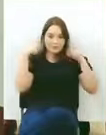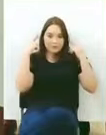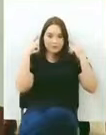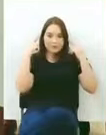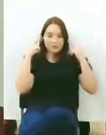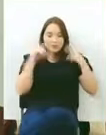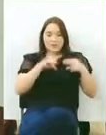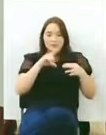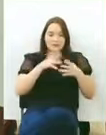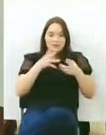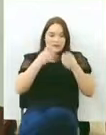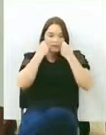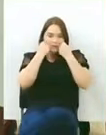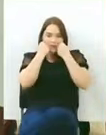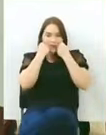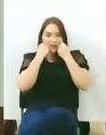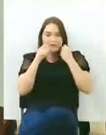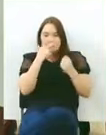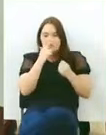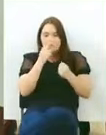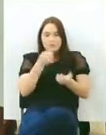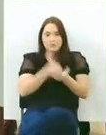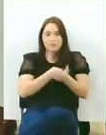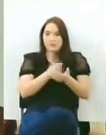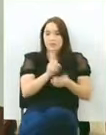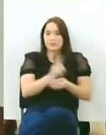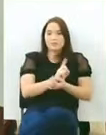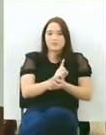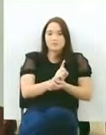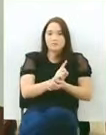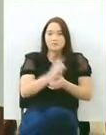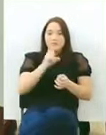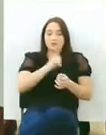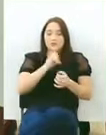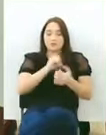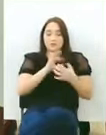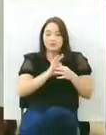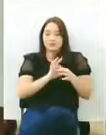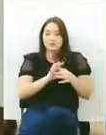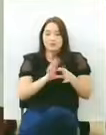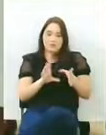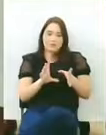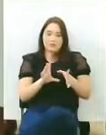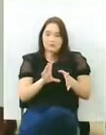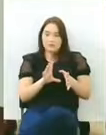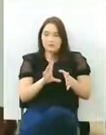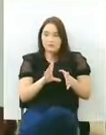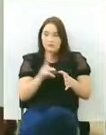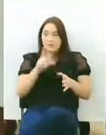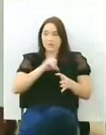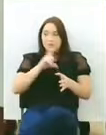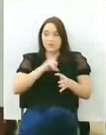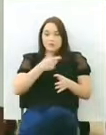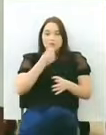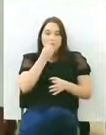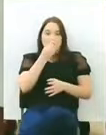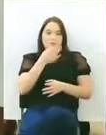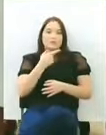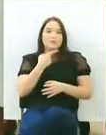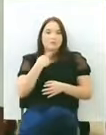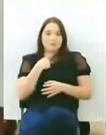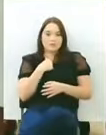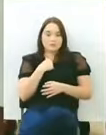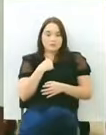entre vós, não por constrangimento, mas espontaneamente, como Deus quer, nem por sorte da ganância, mas